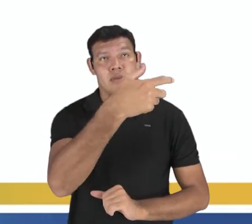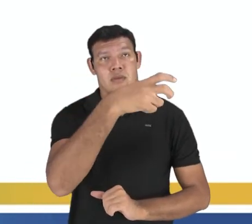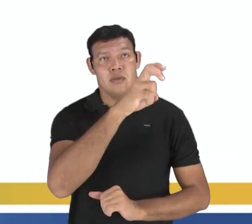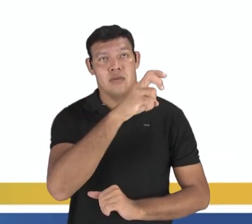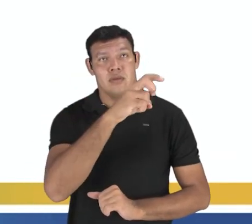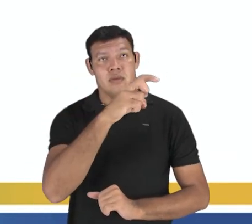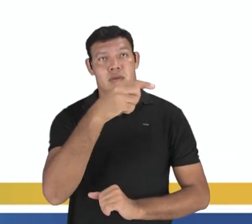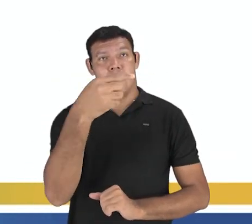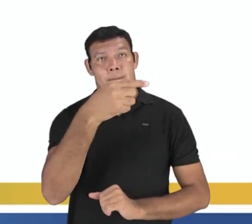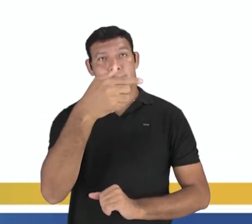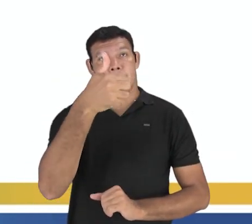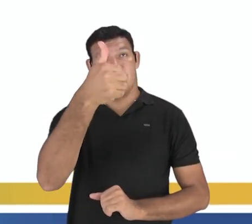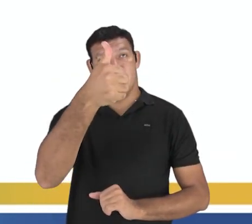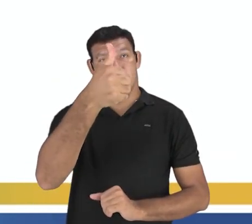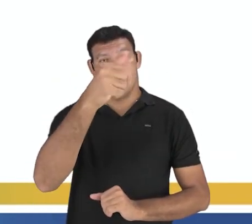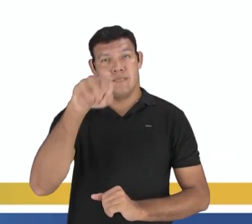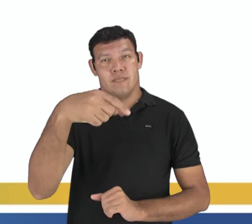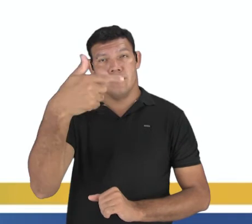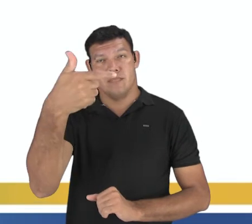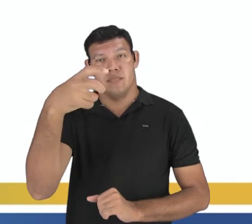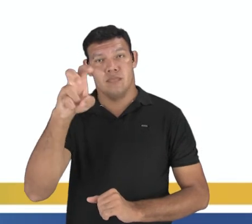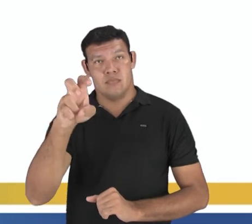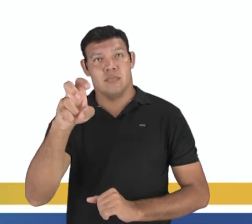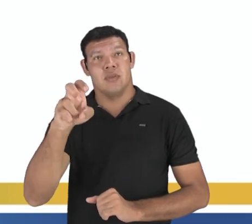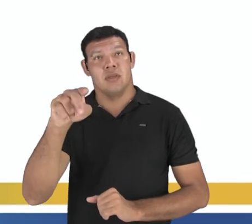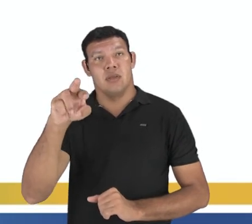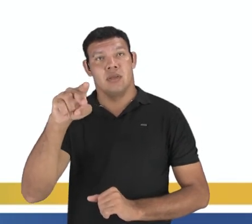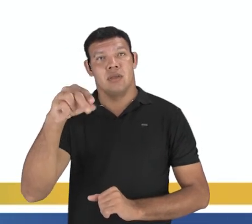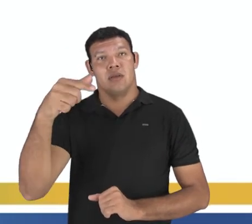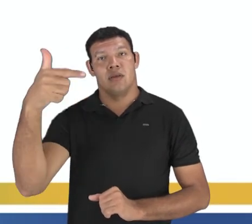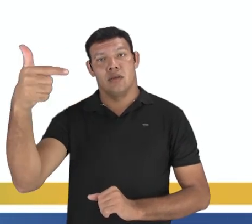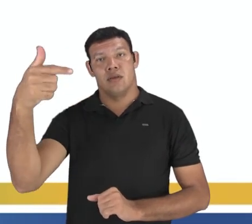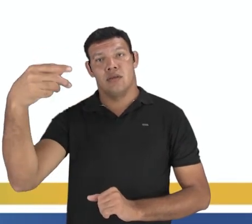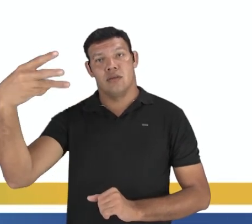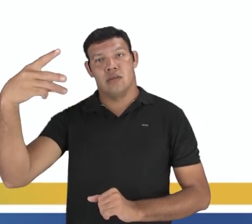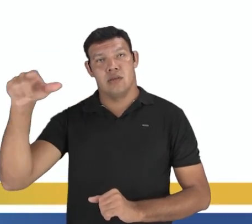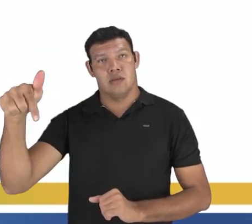menos 1,25 de ponto, que é igual a